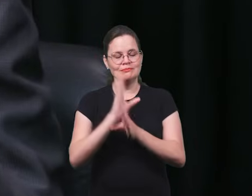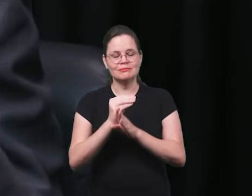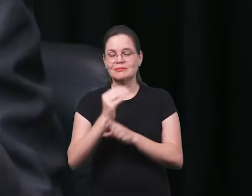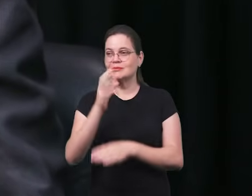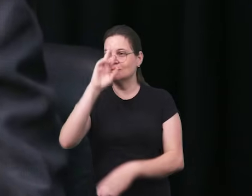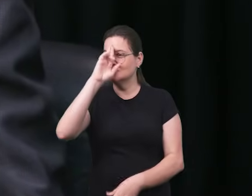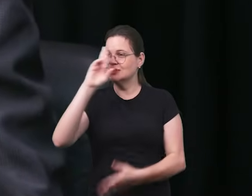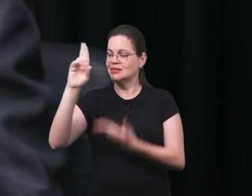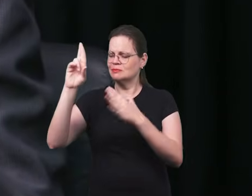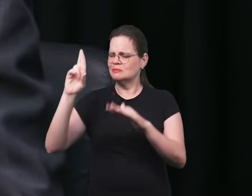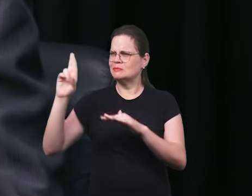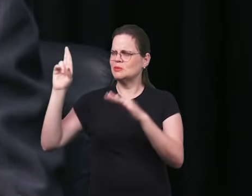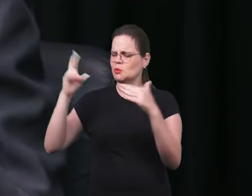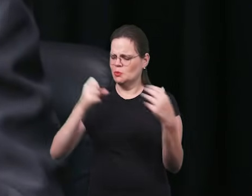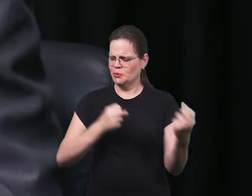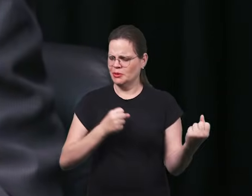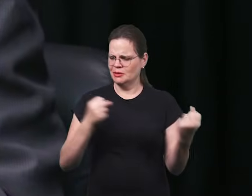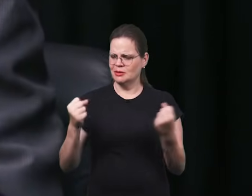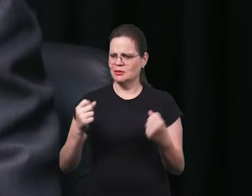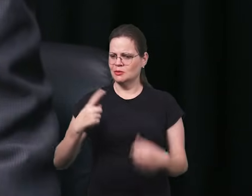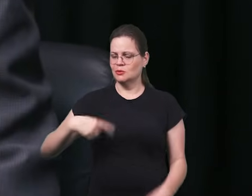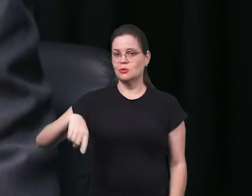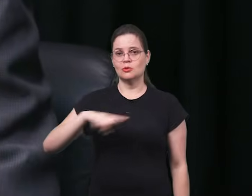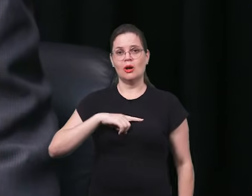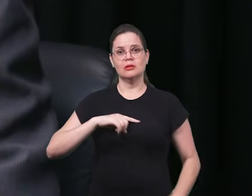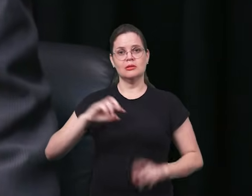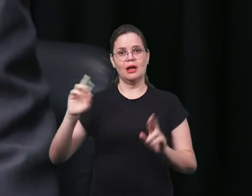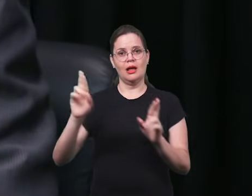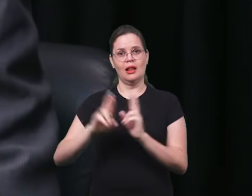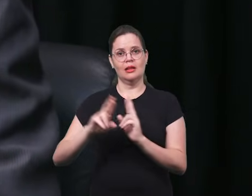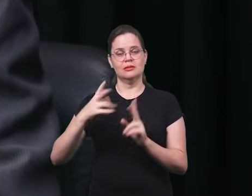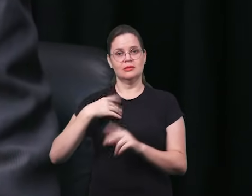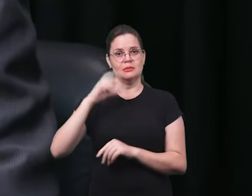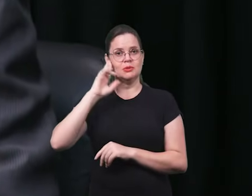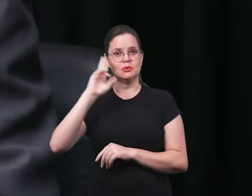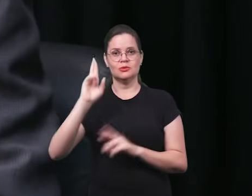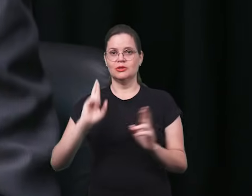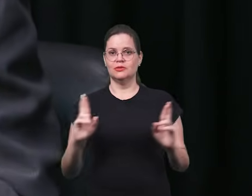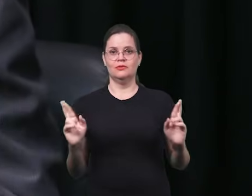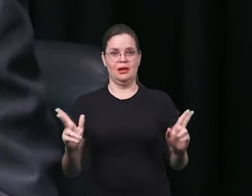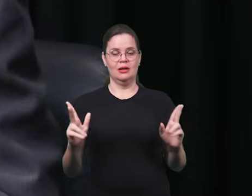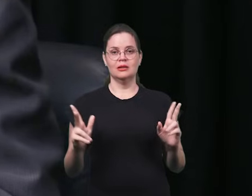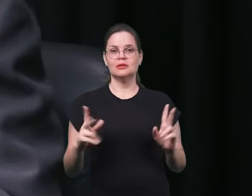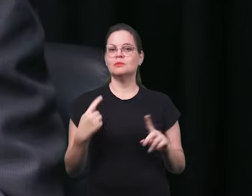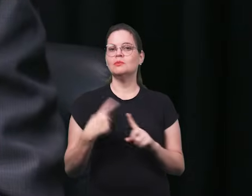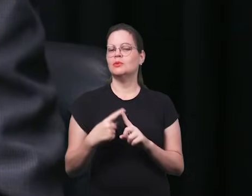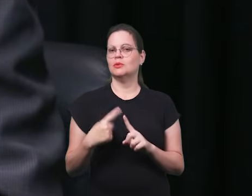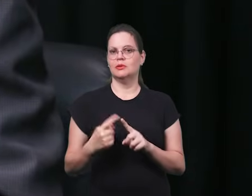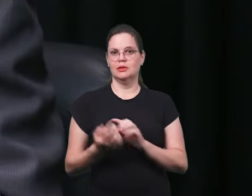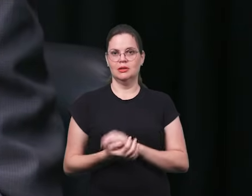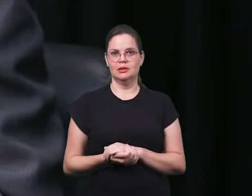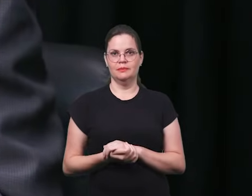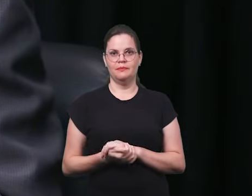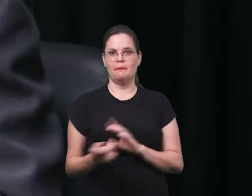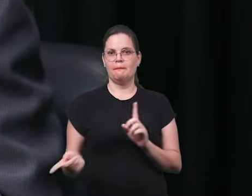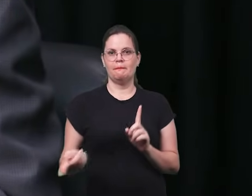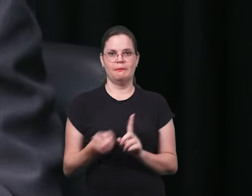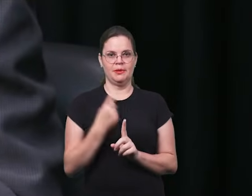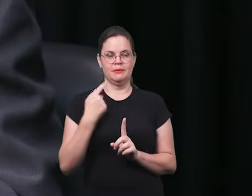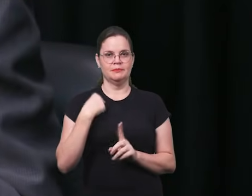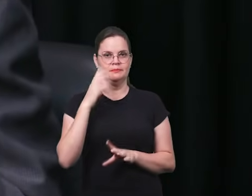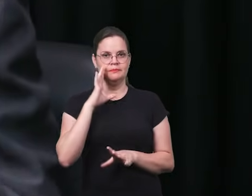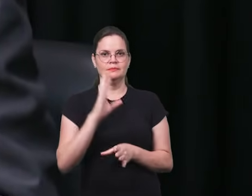extraordinário e poderoso, o nosso relacionamento com o Senhor muda. E por quê? Primeiro, porque eu